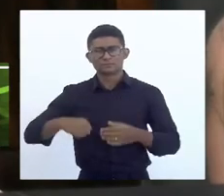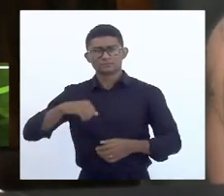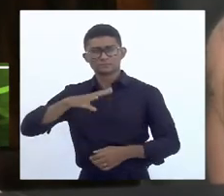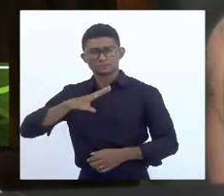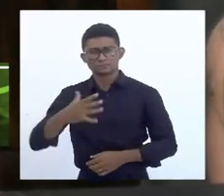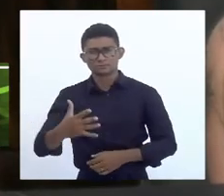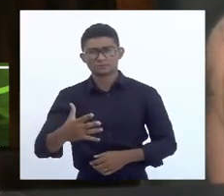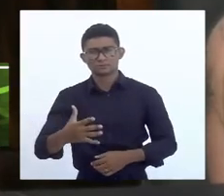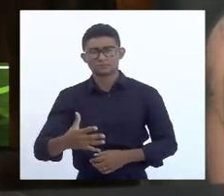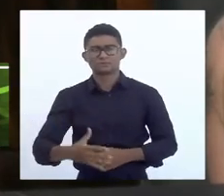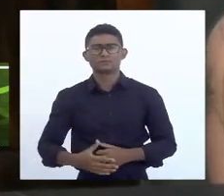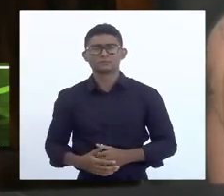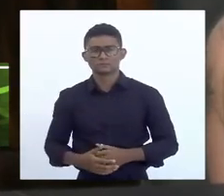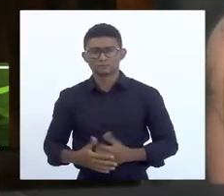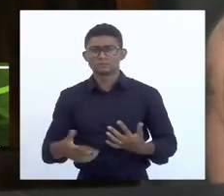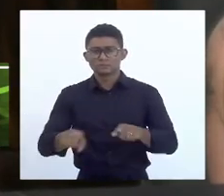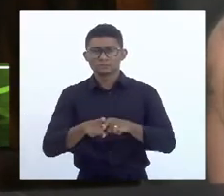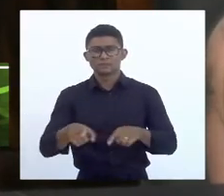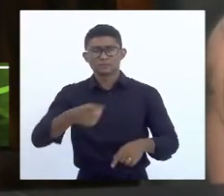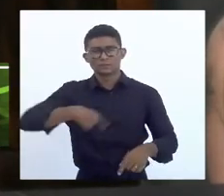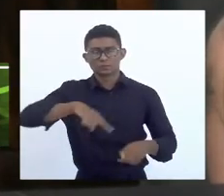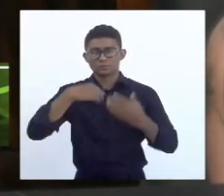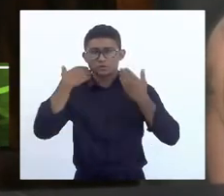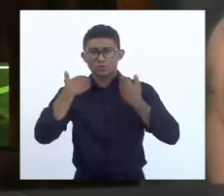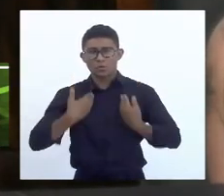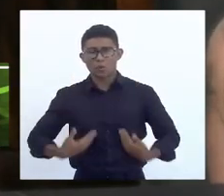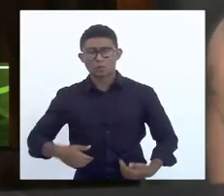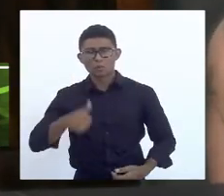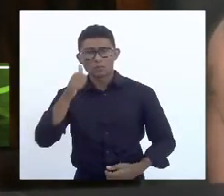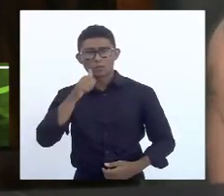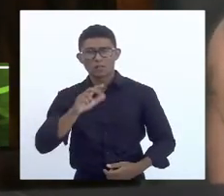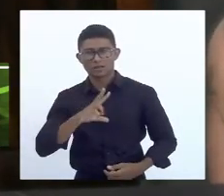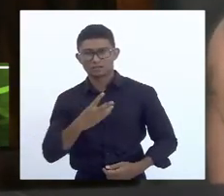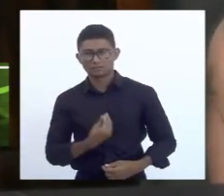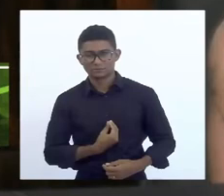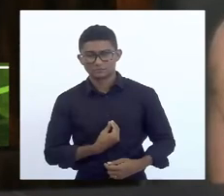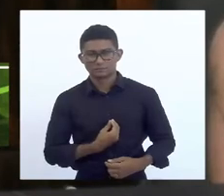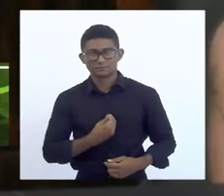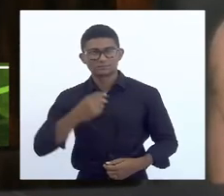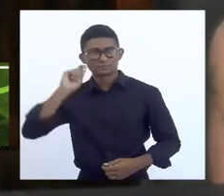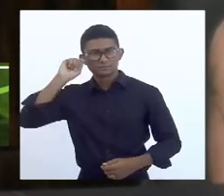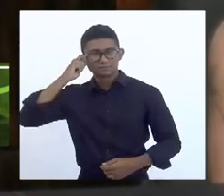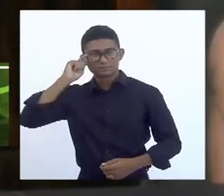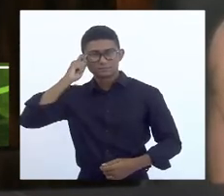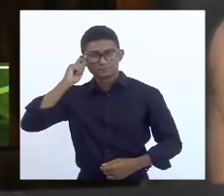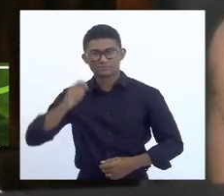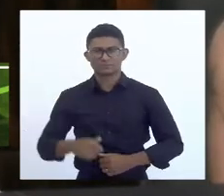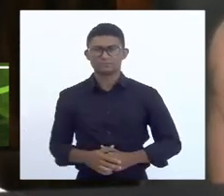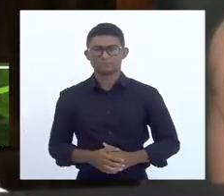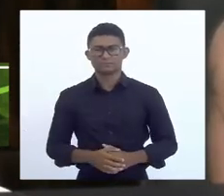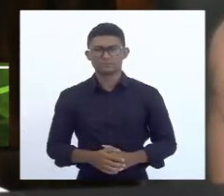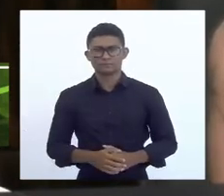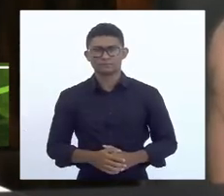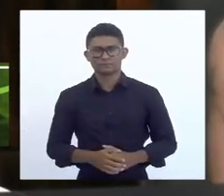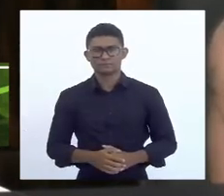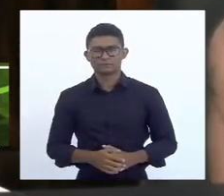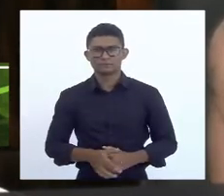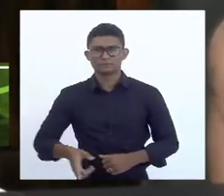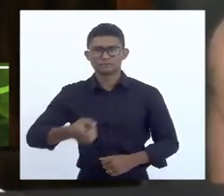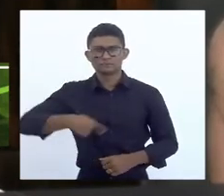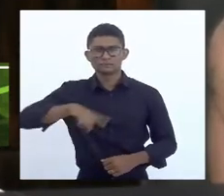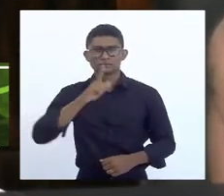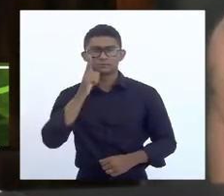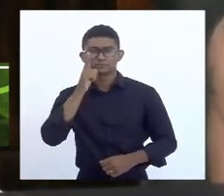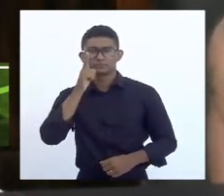coragem e do nosso corpo de mulheres trans e travestis e negras, conseguimos